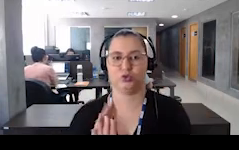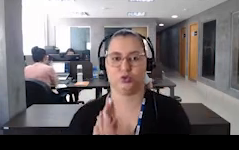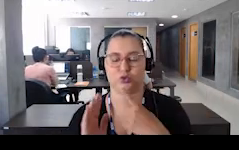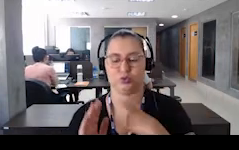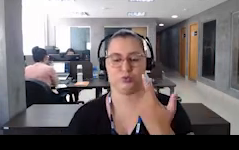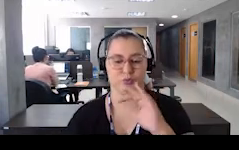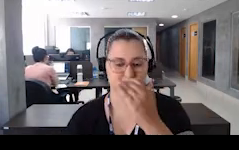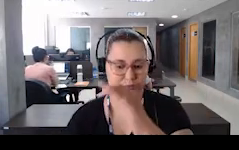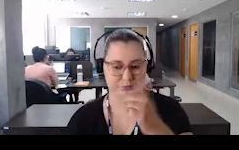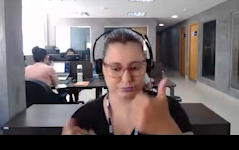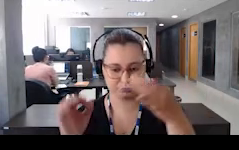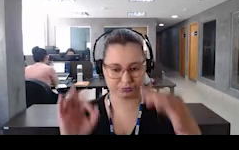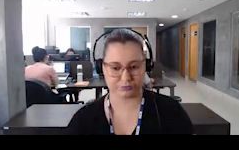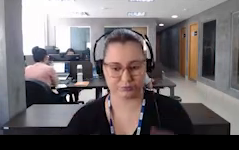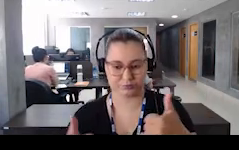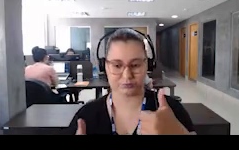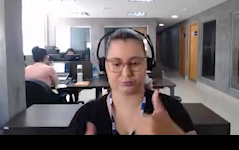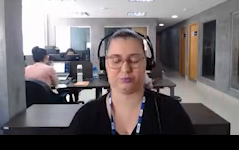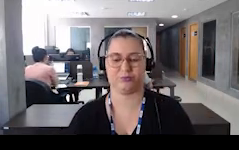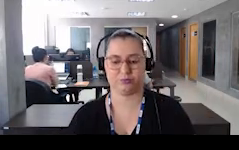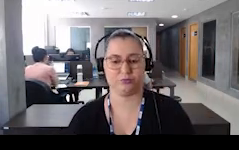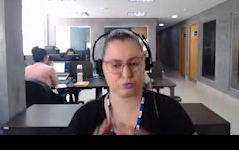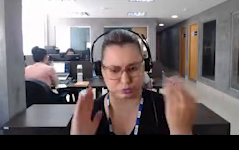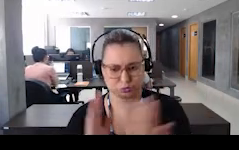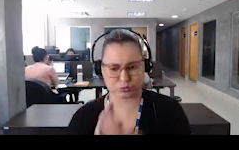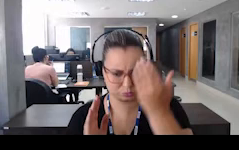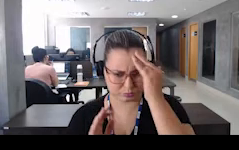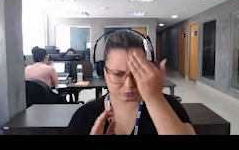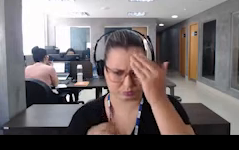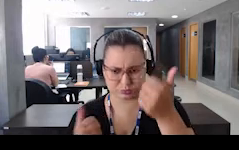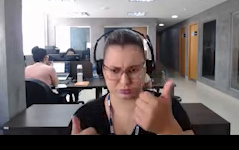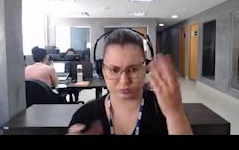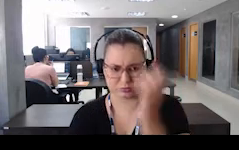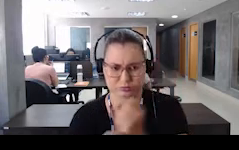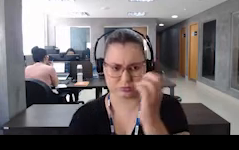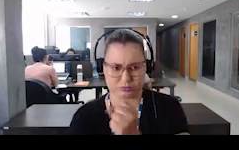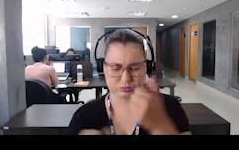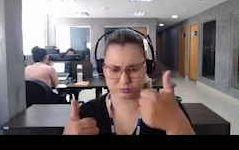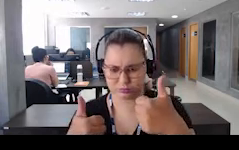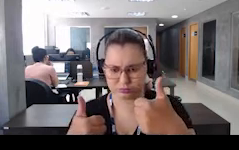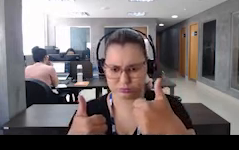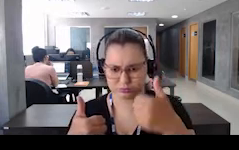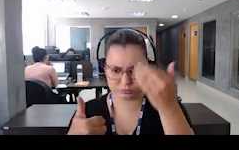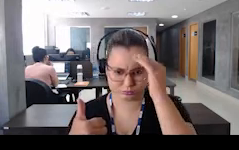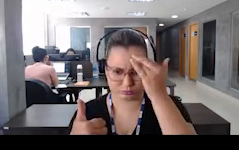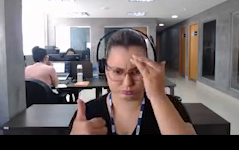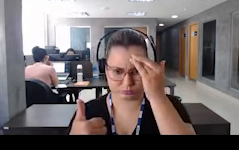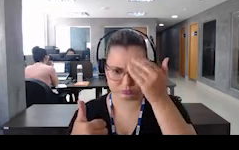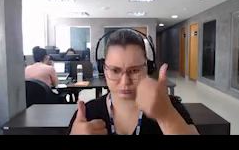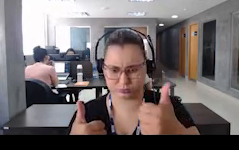do circuito, certo? Todo mundo entendeu como que eu fiz esse cálculo aqui?